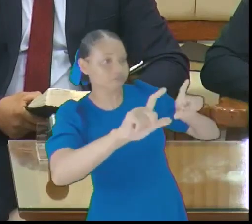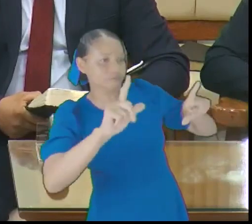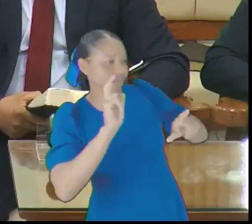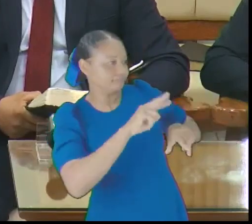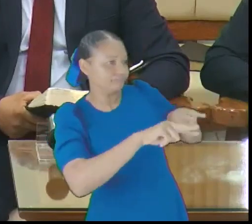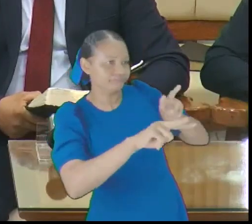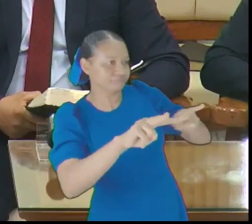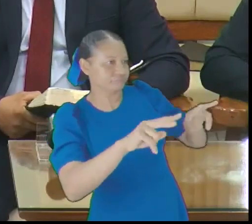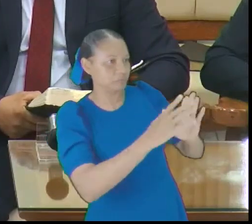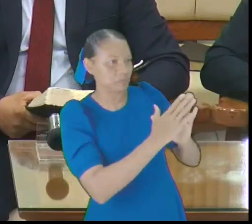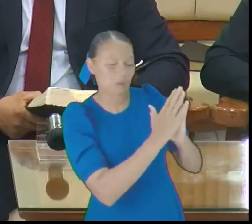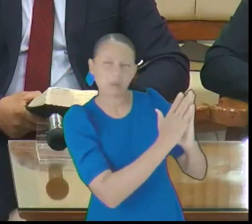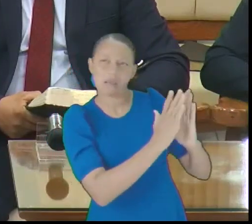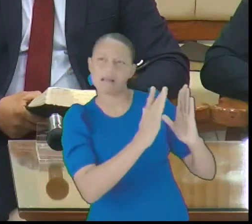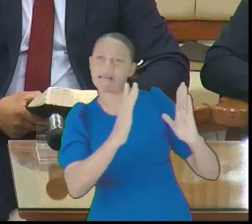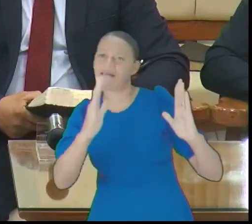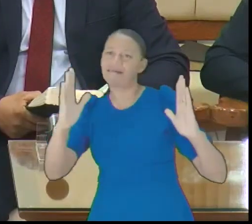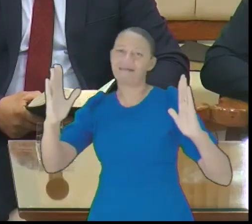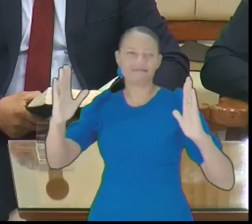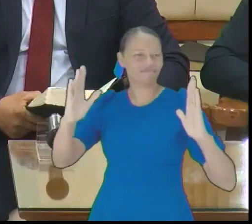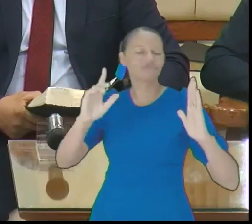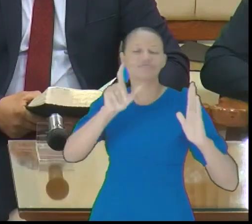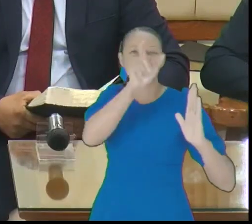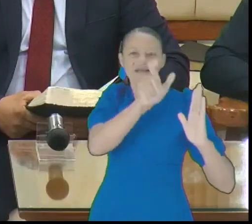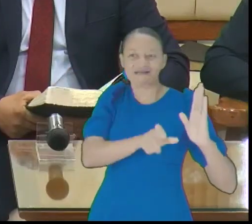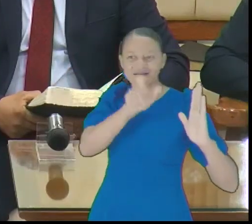dos grandes heróis da fé,